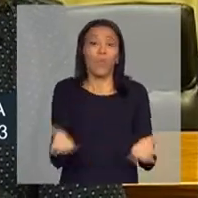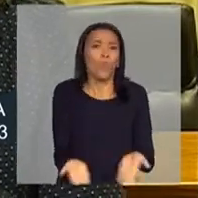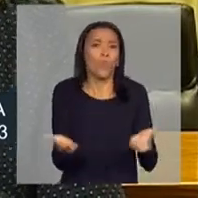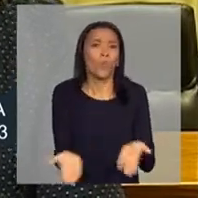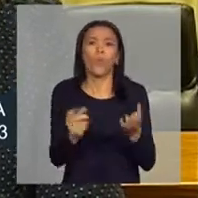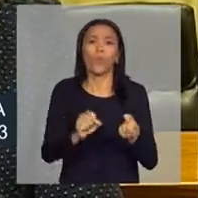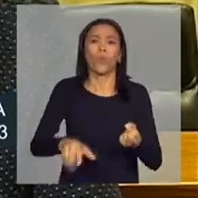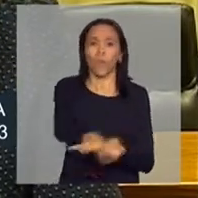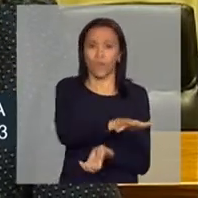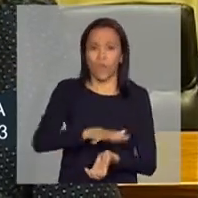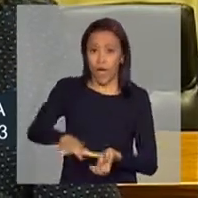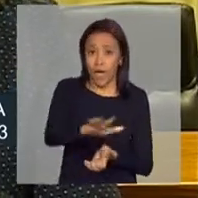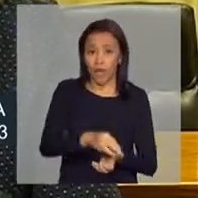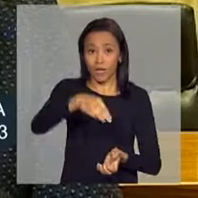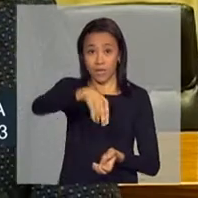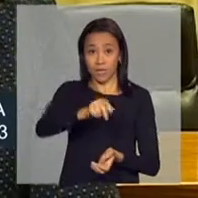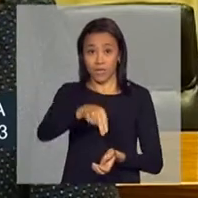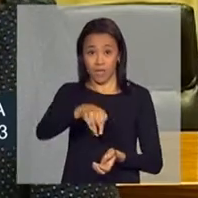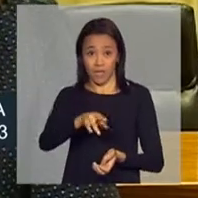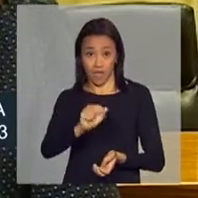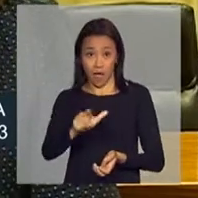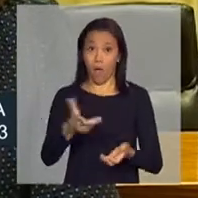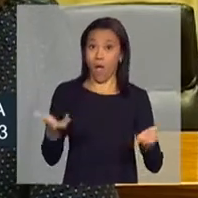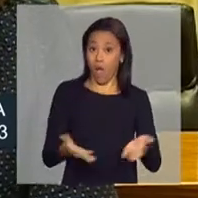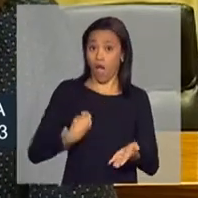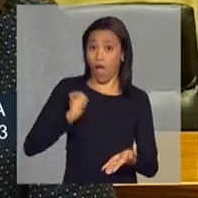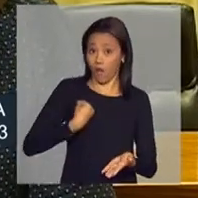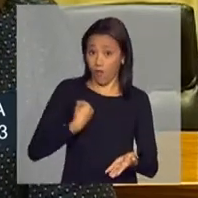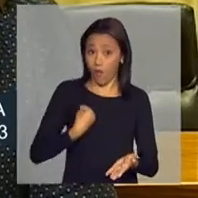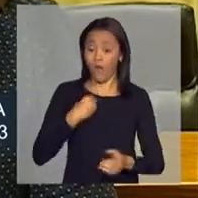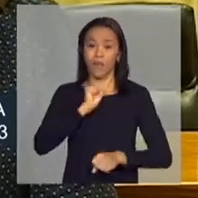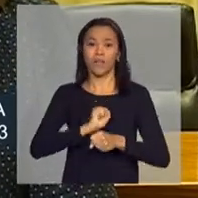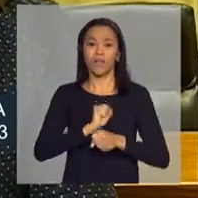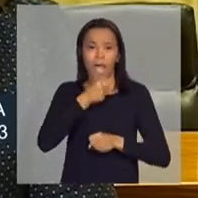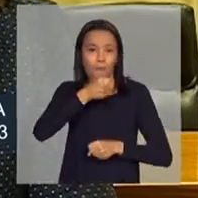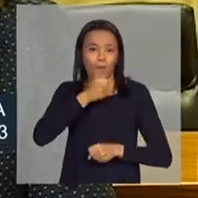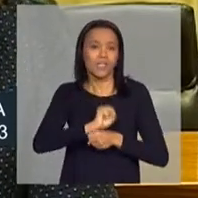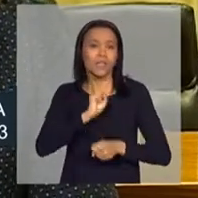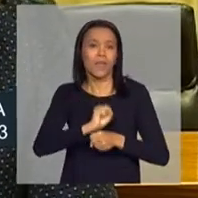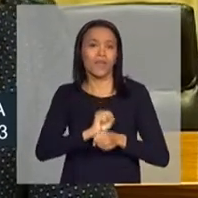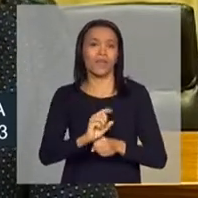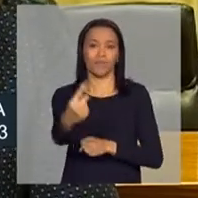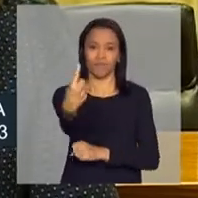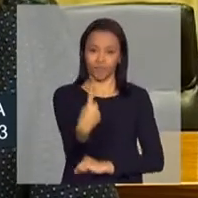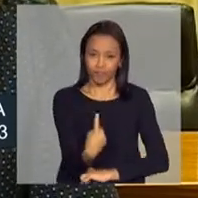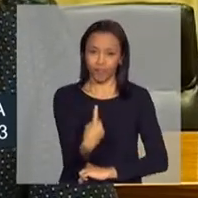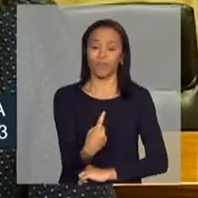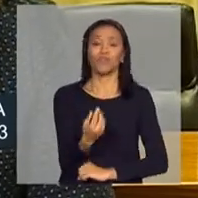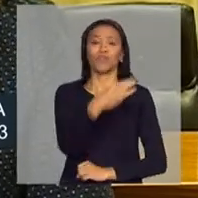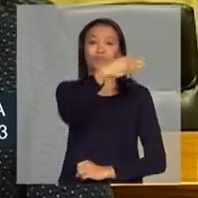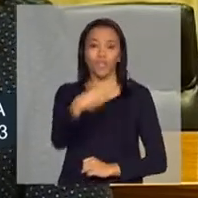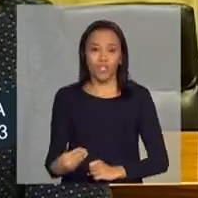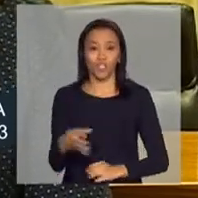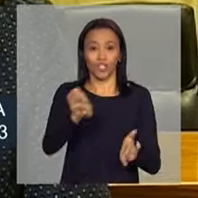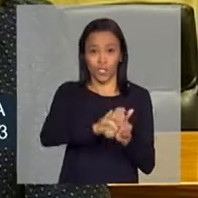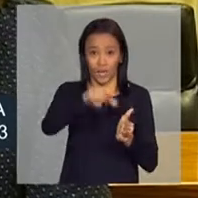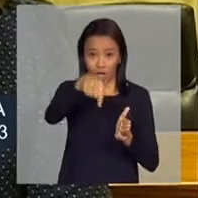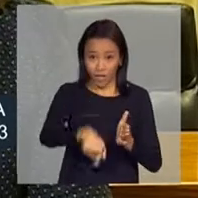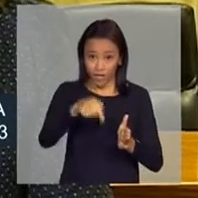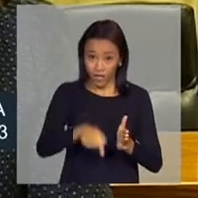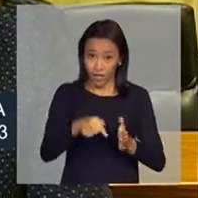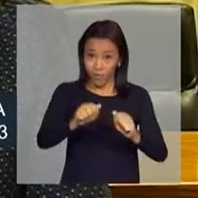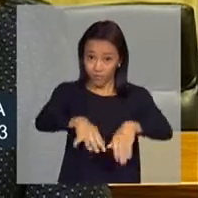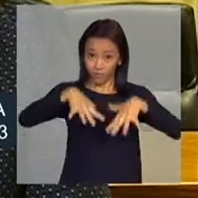área extrativa mineral. Neste momento, a imprensa aguarda a chegada do ministro Guido Mantega aqui no auditório do Ministério da